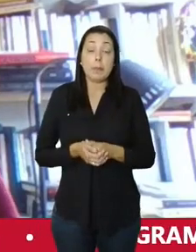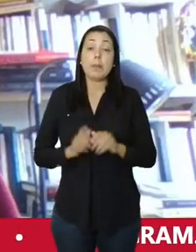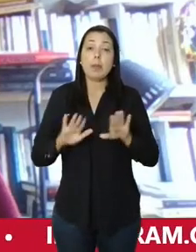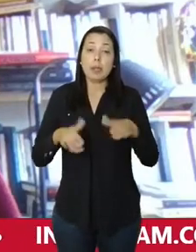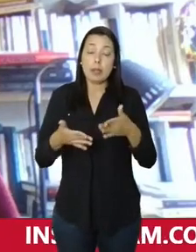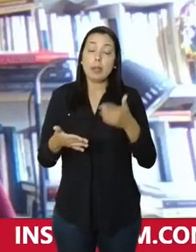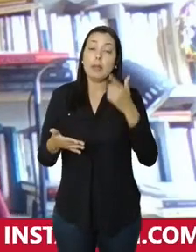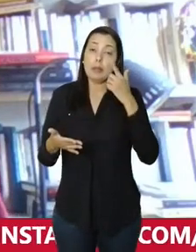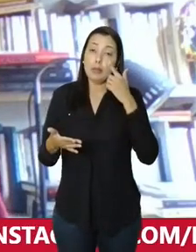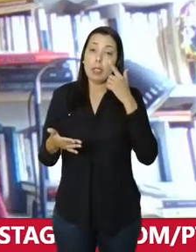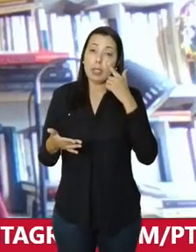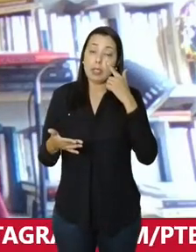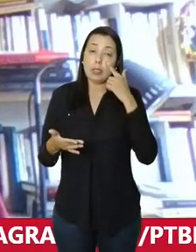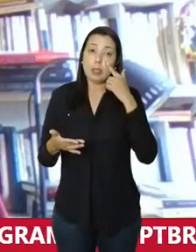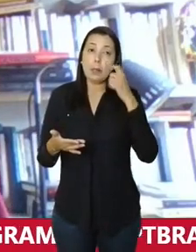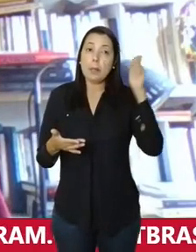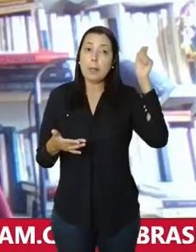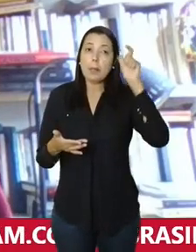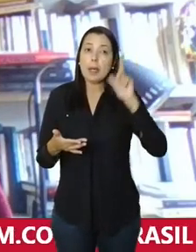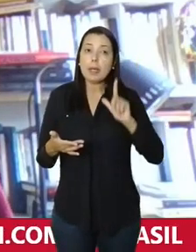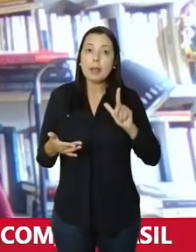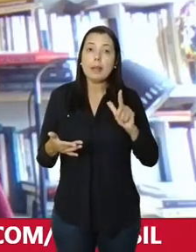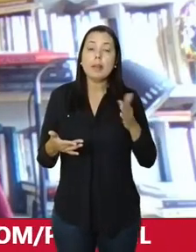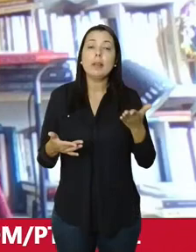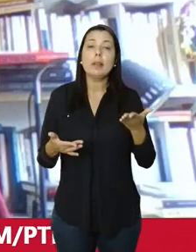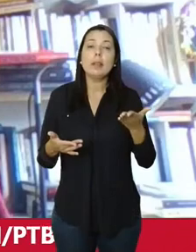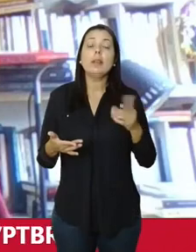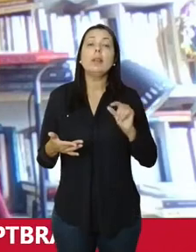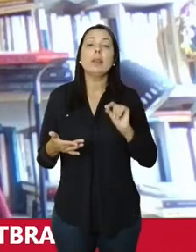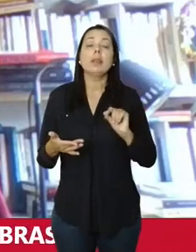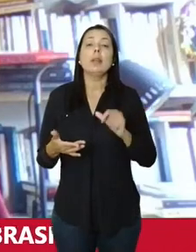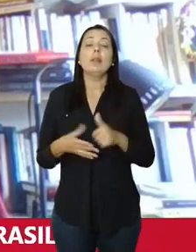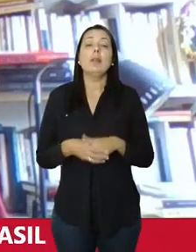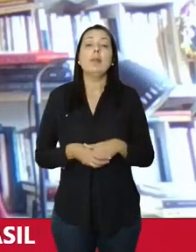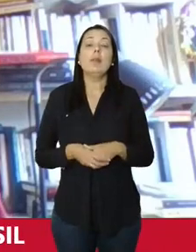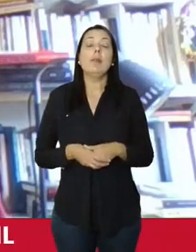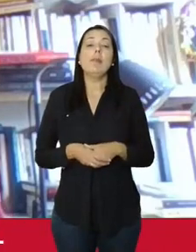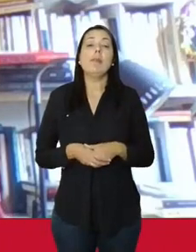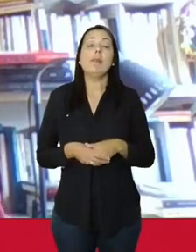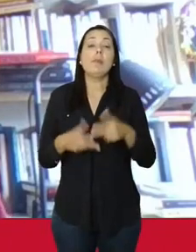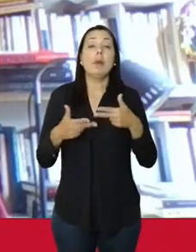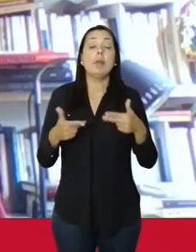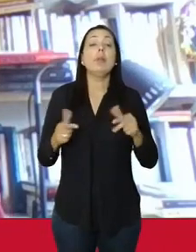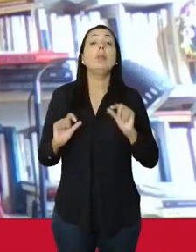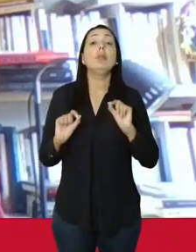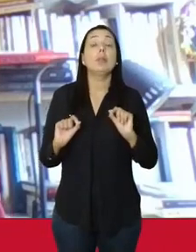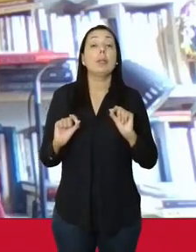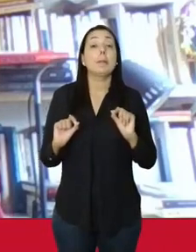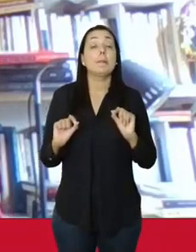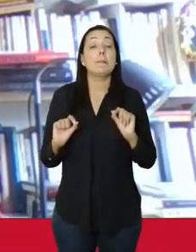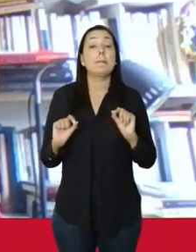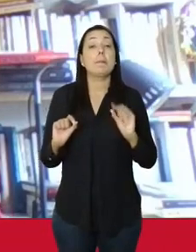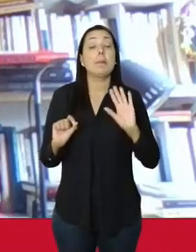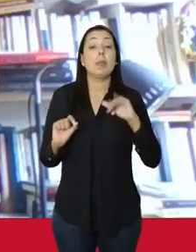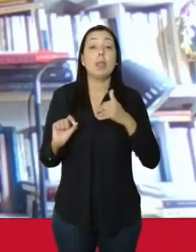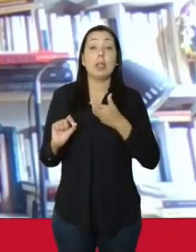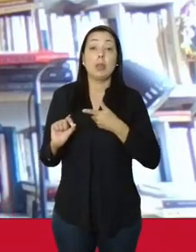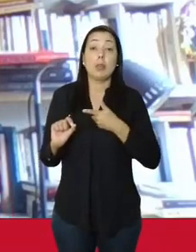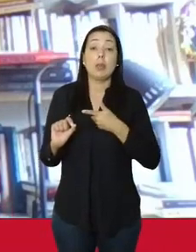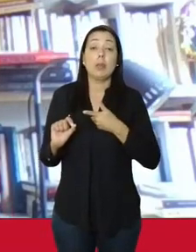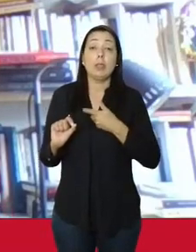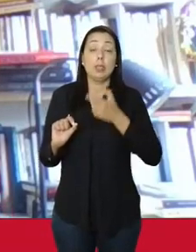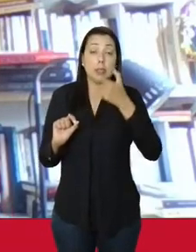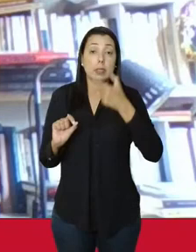Então, veja bem, Mariana, é uma situação que eu